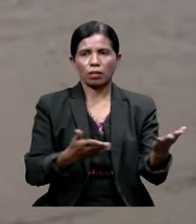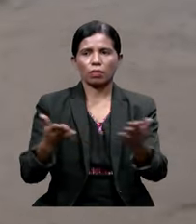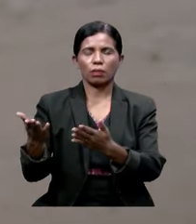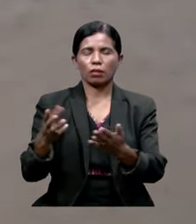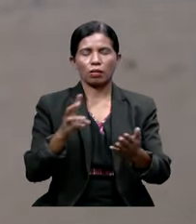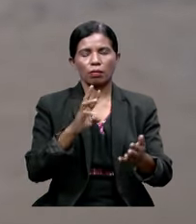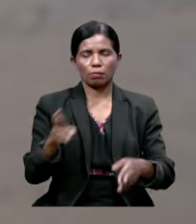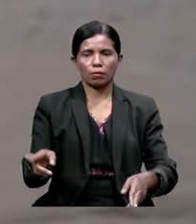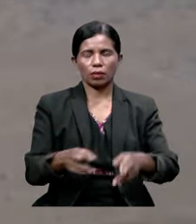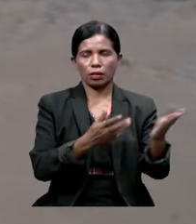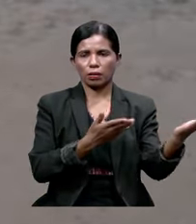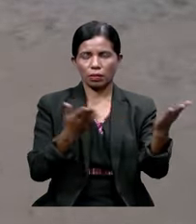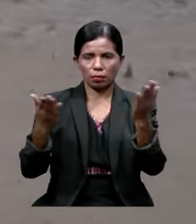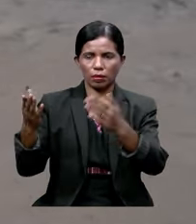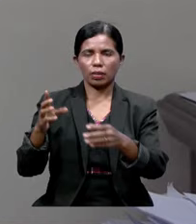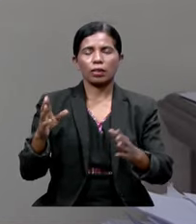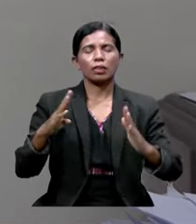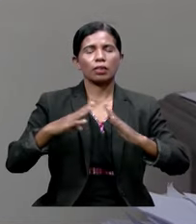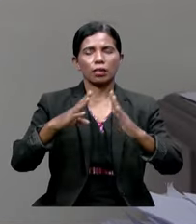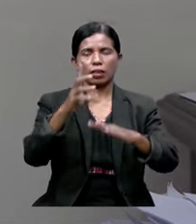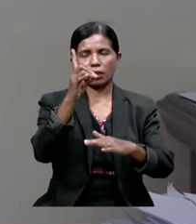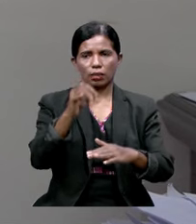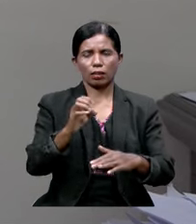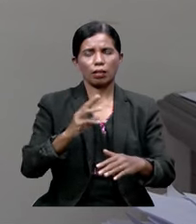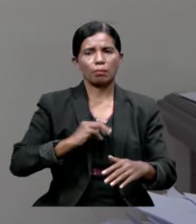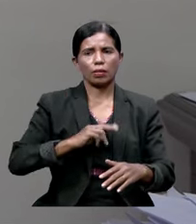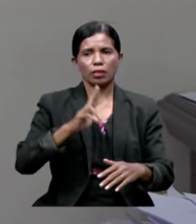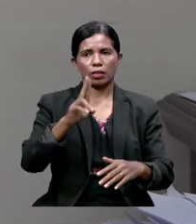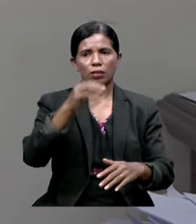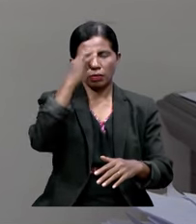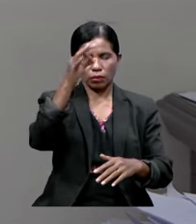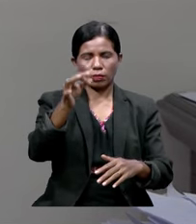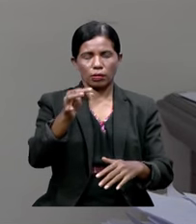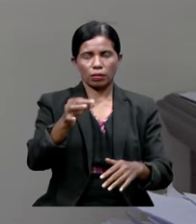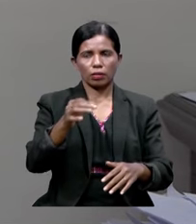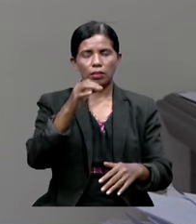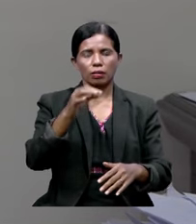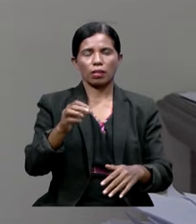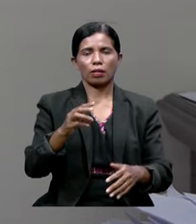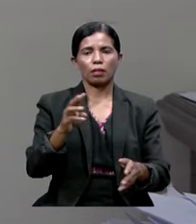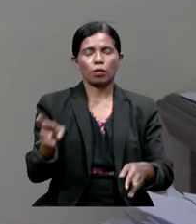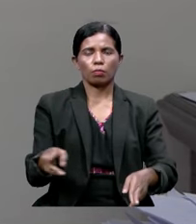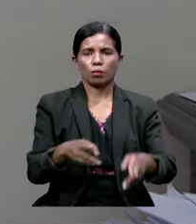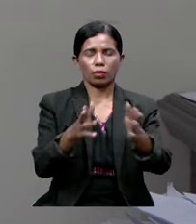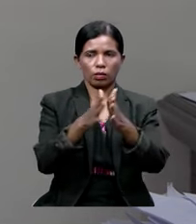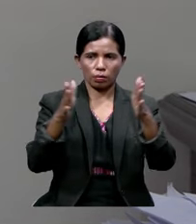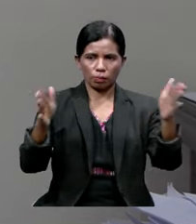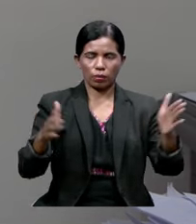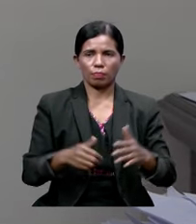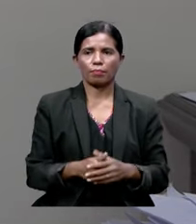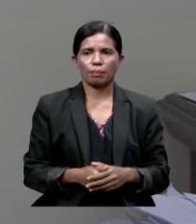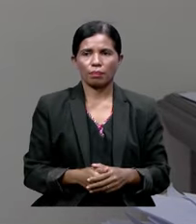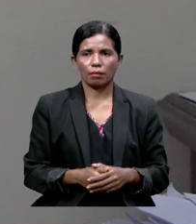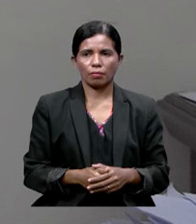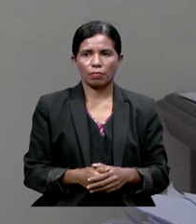Mai cidade de Li. Manleu é o Hanoi ne futuro sai mota boa. Estudo indica uma solução